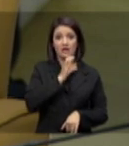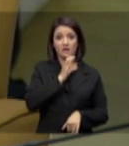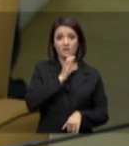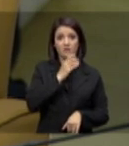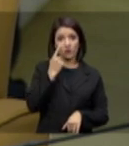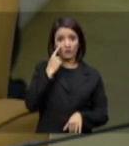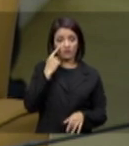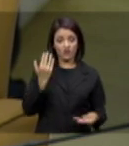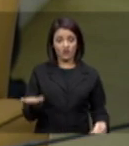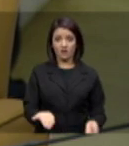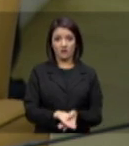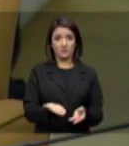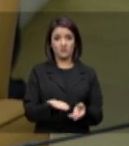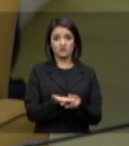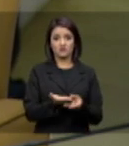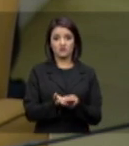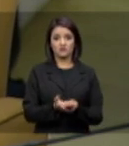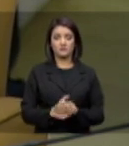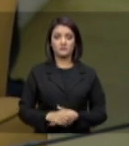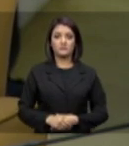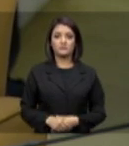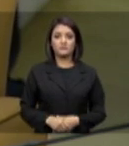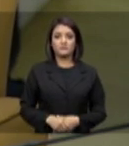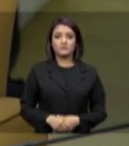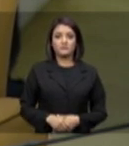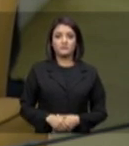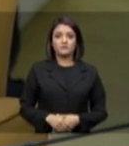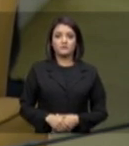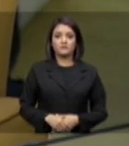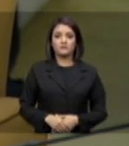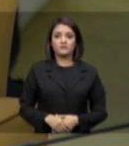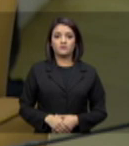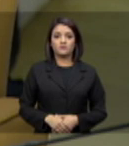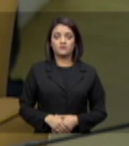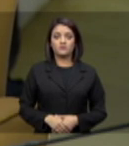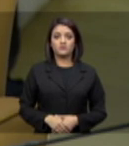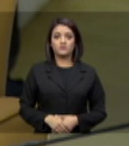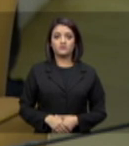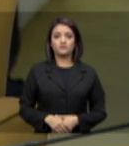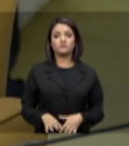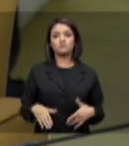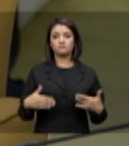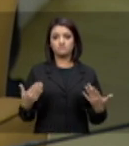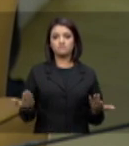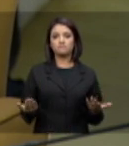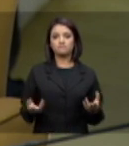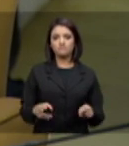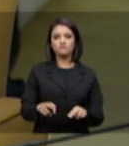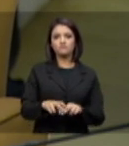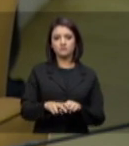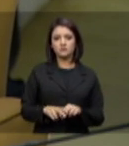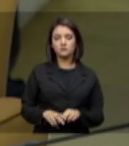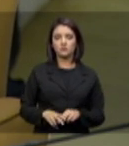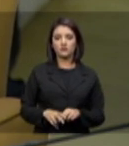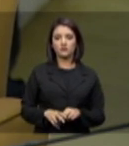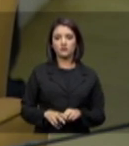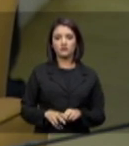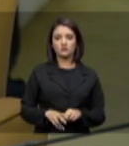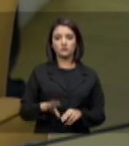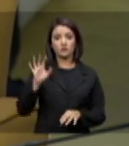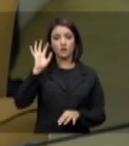eu fui eu sei que eu trago a situação ao plenário